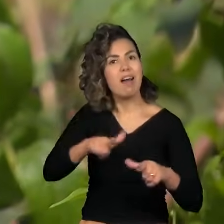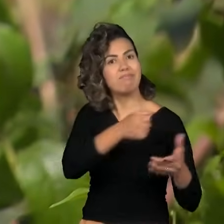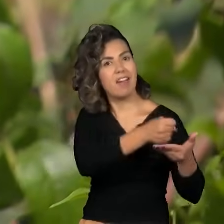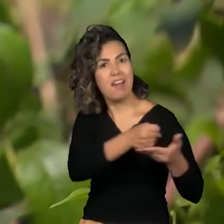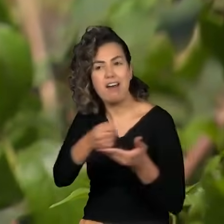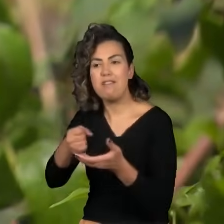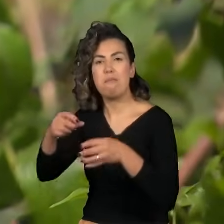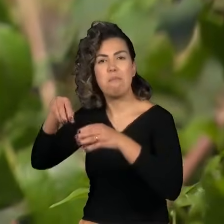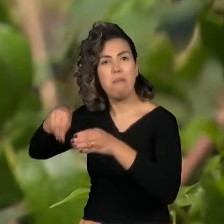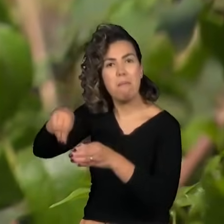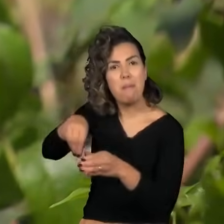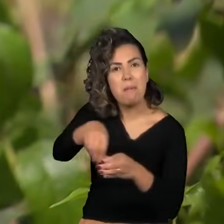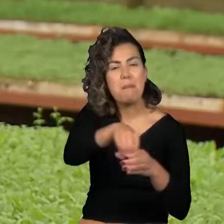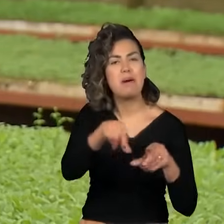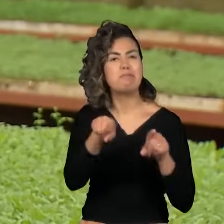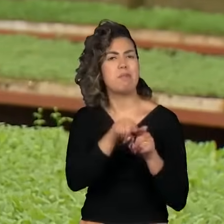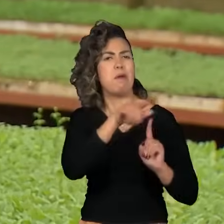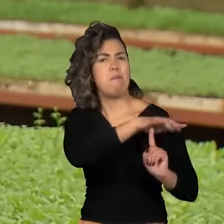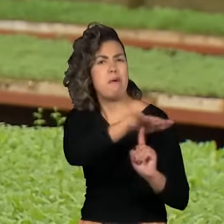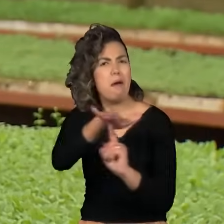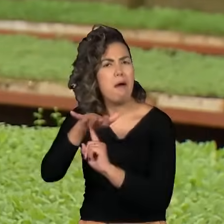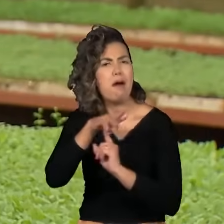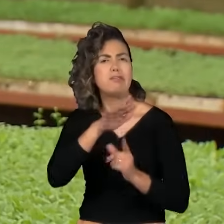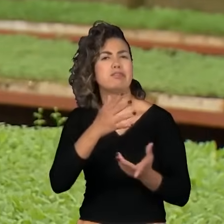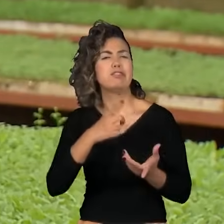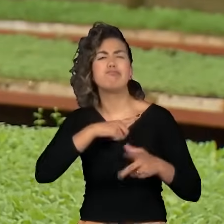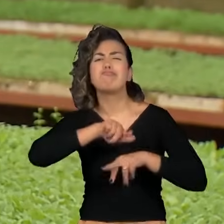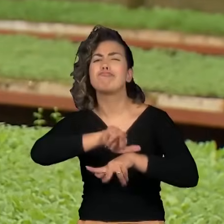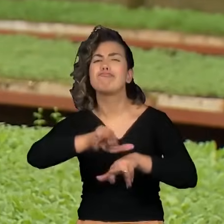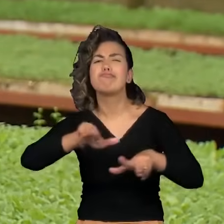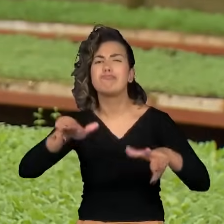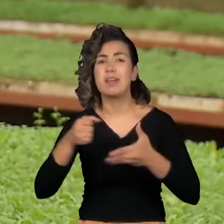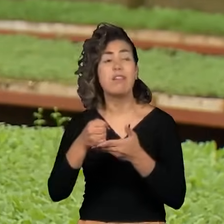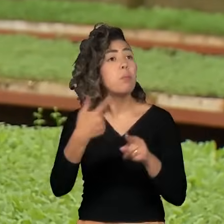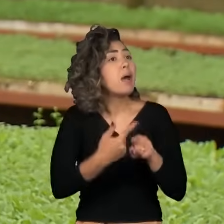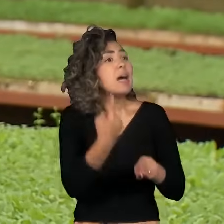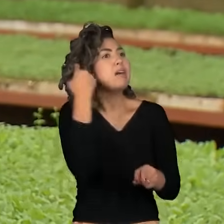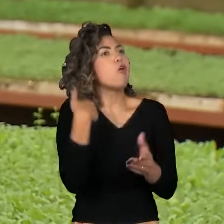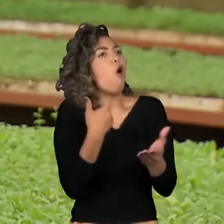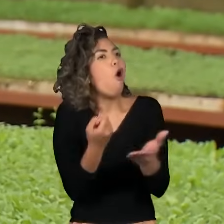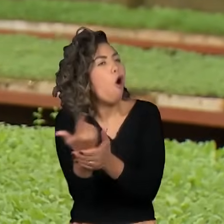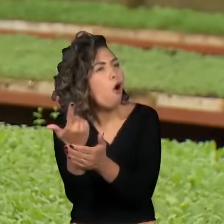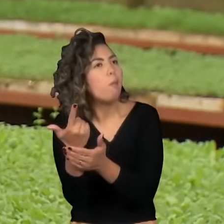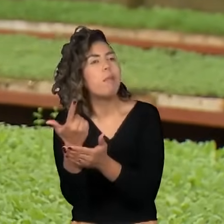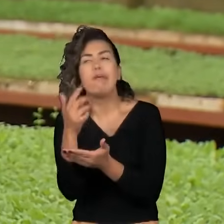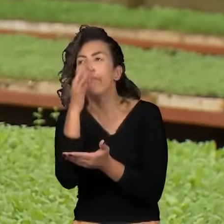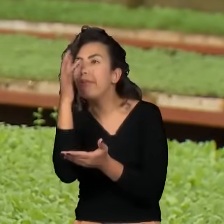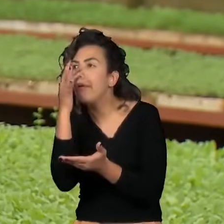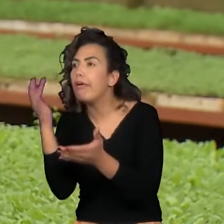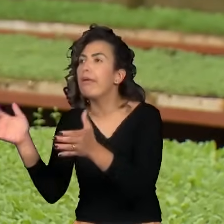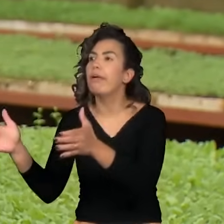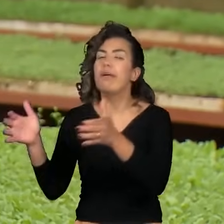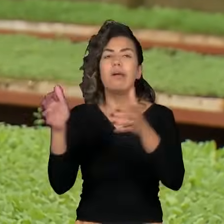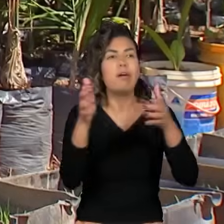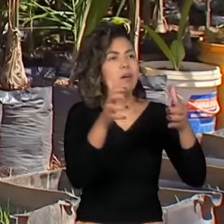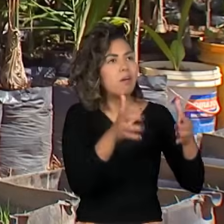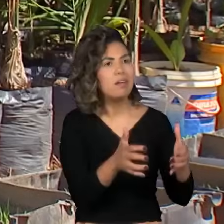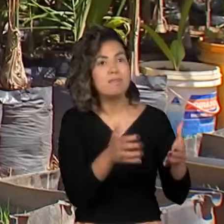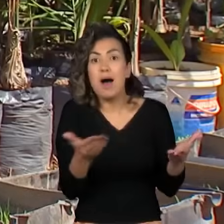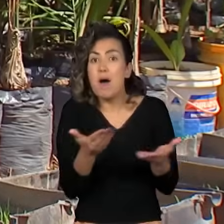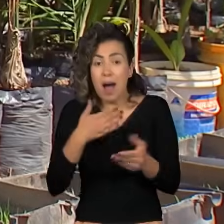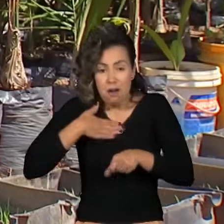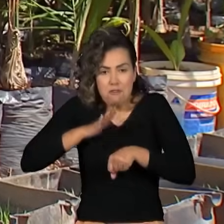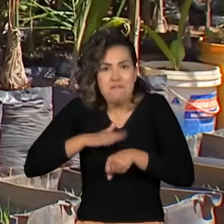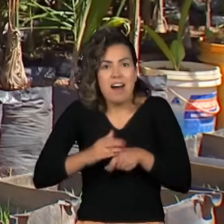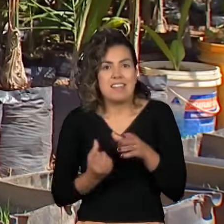canteiros. A gente comprava esse produto antes, né? Hoje a gente produz e é